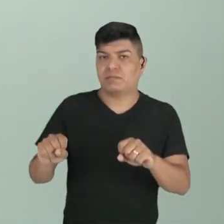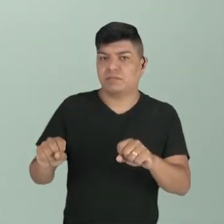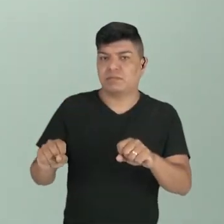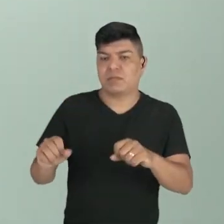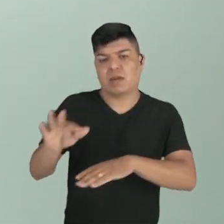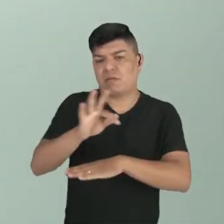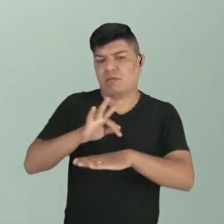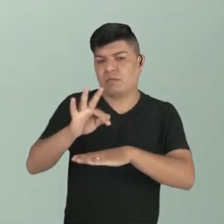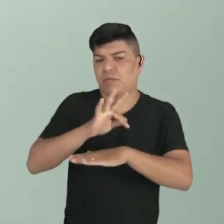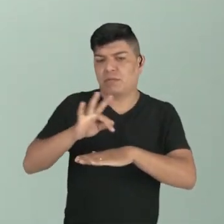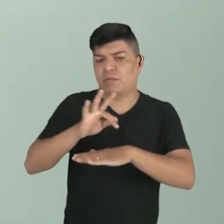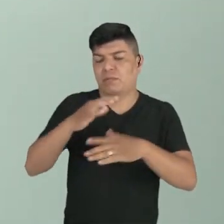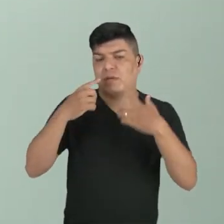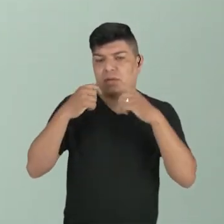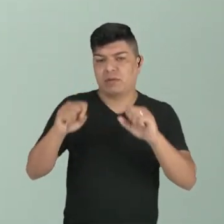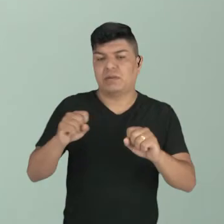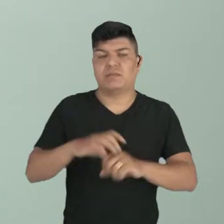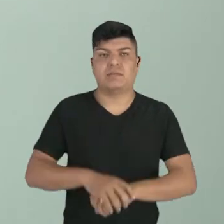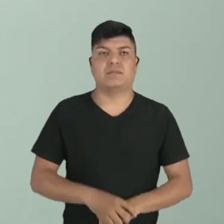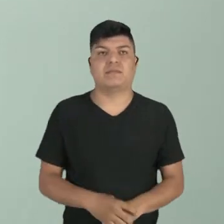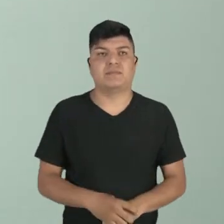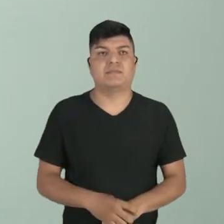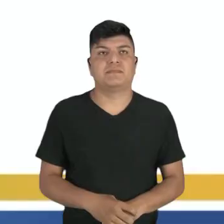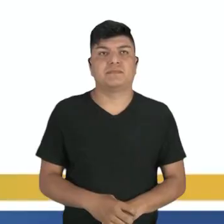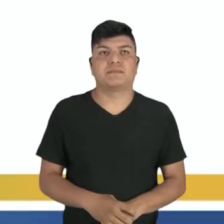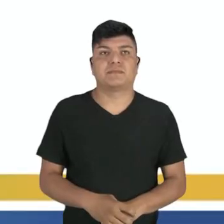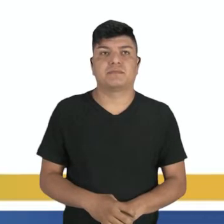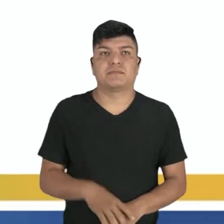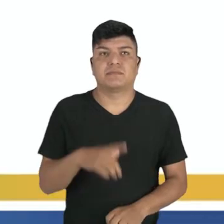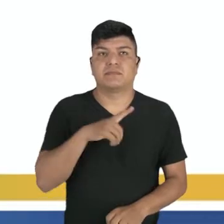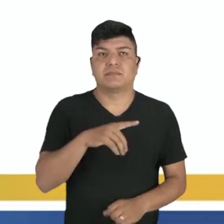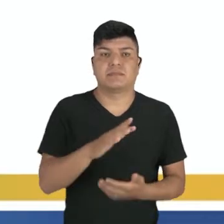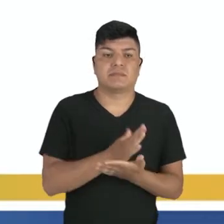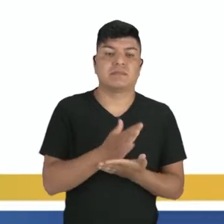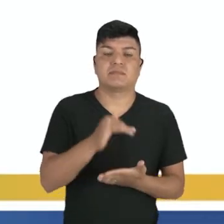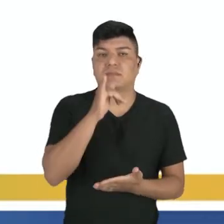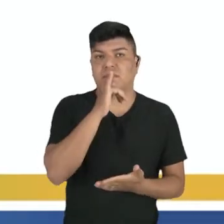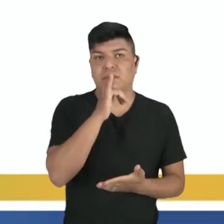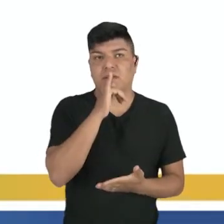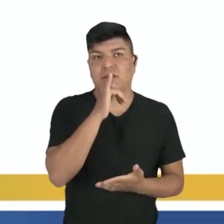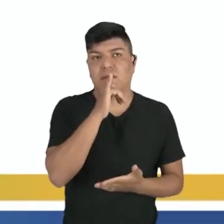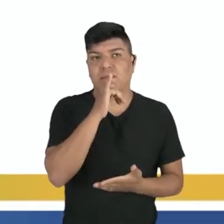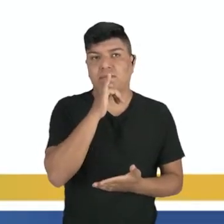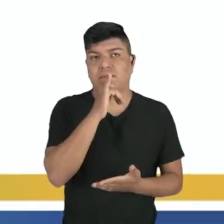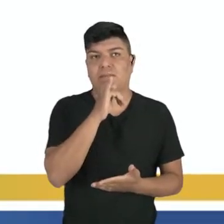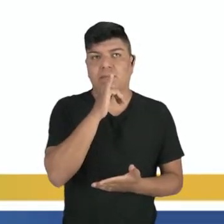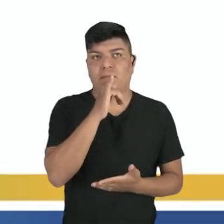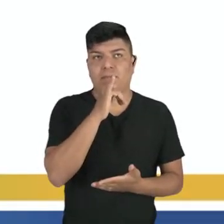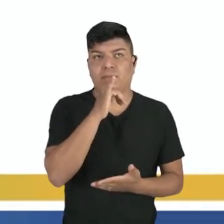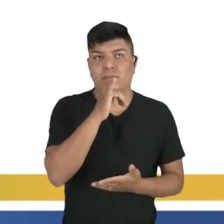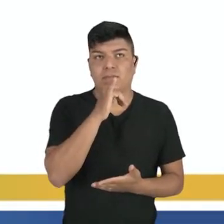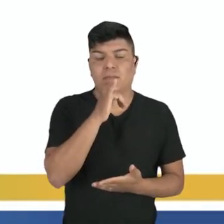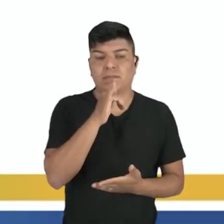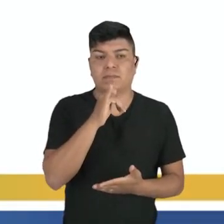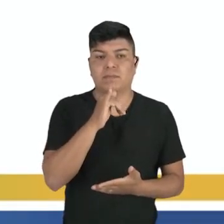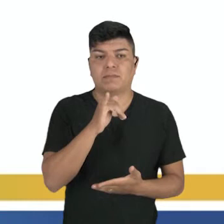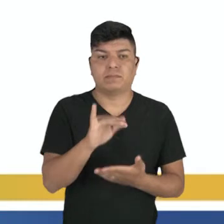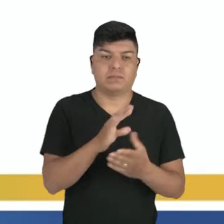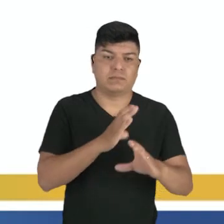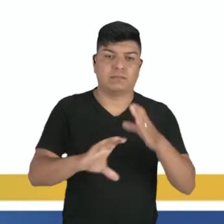informal, tá? Aí nós temos aqui alguns exemplos de cantigas de amor,